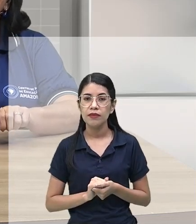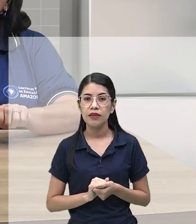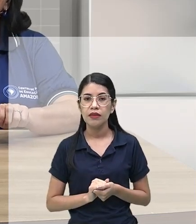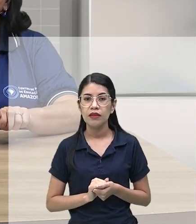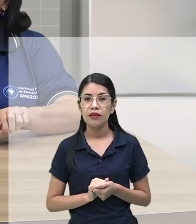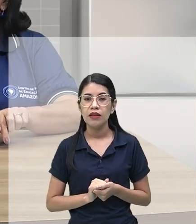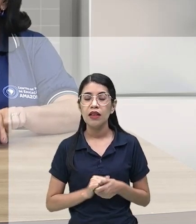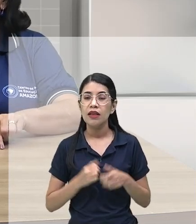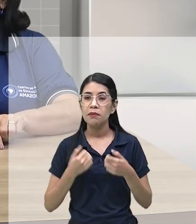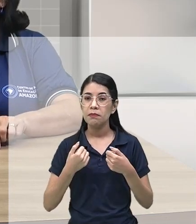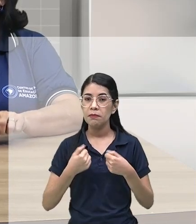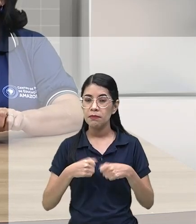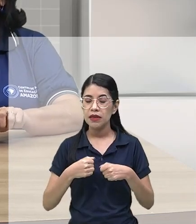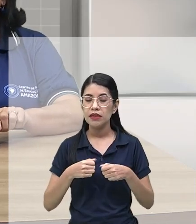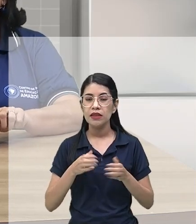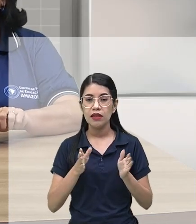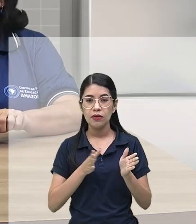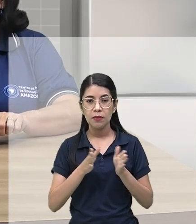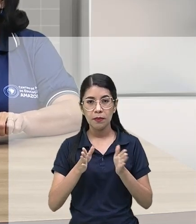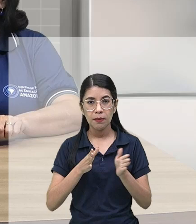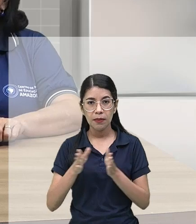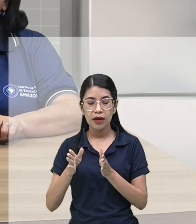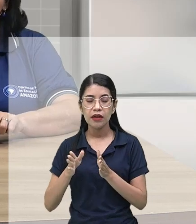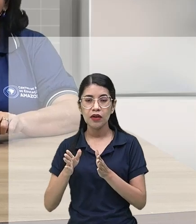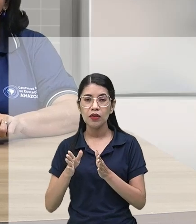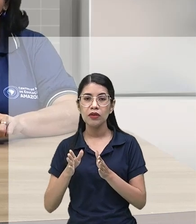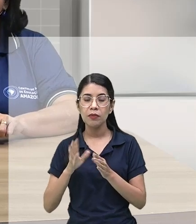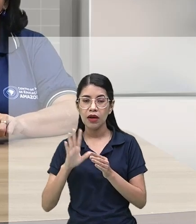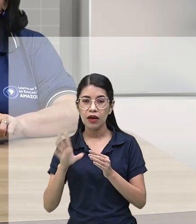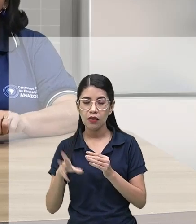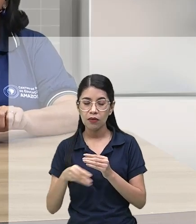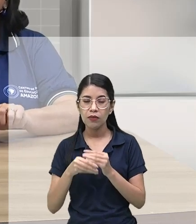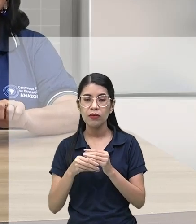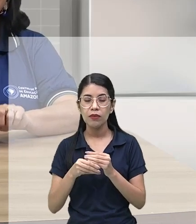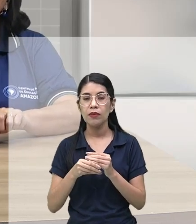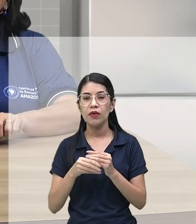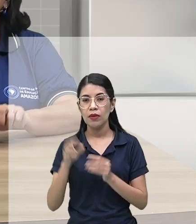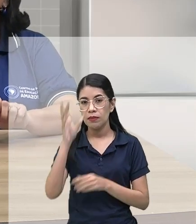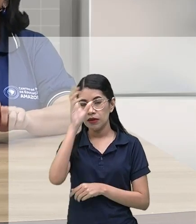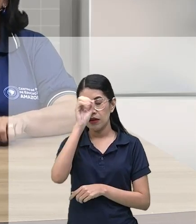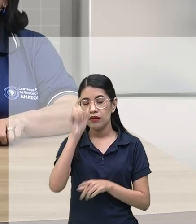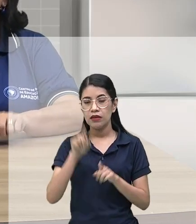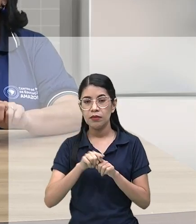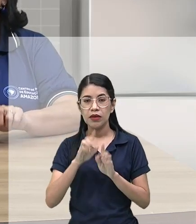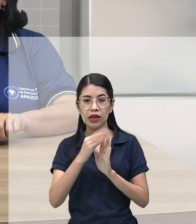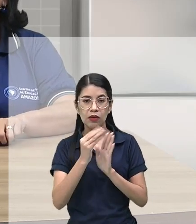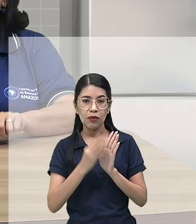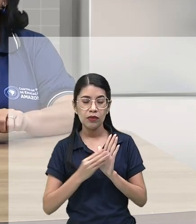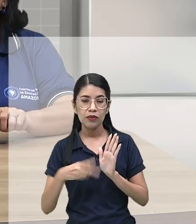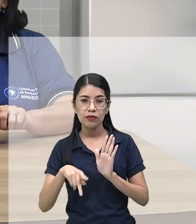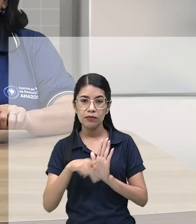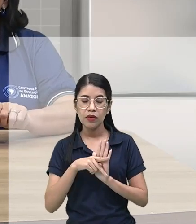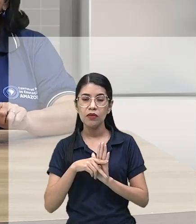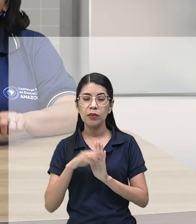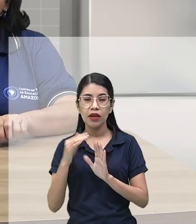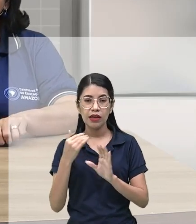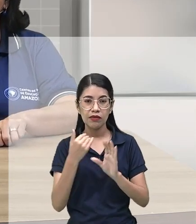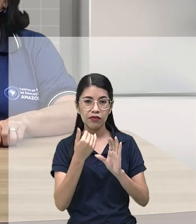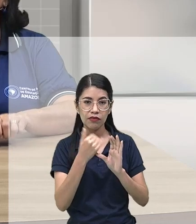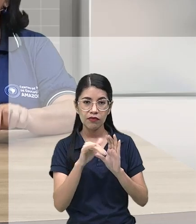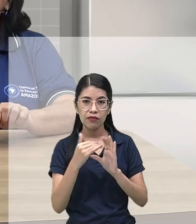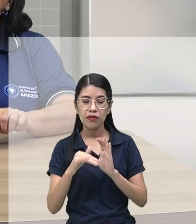ela tem período de reposição de aprendizagem. Tem conteúdo específico enviado pela